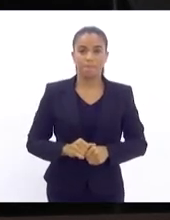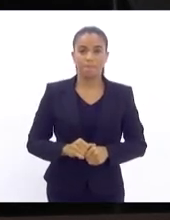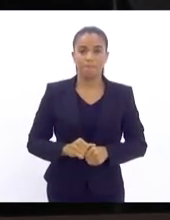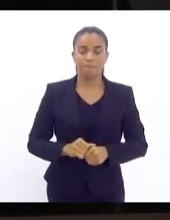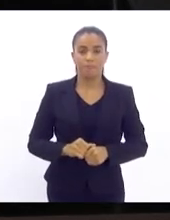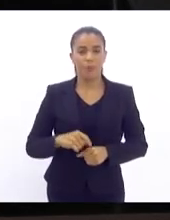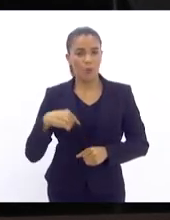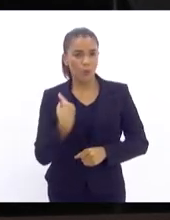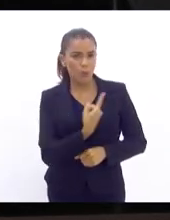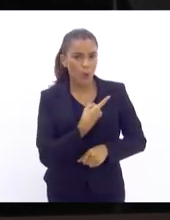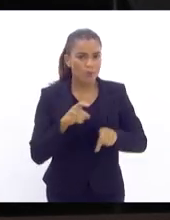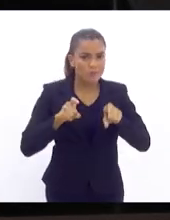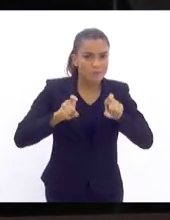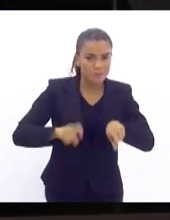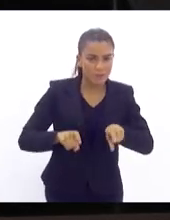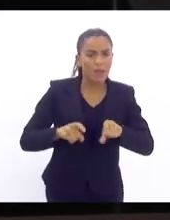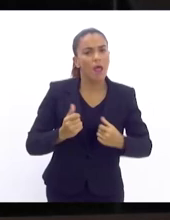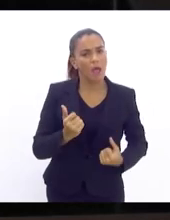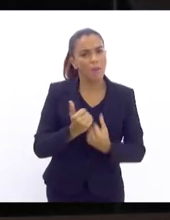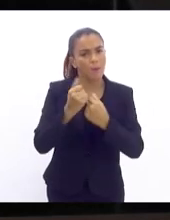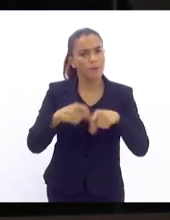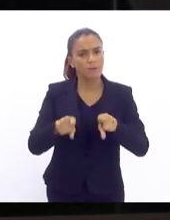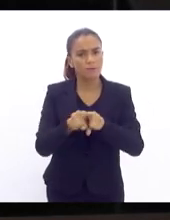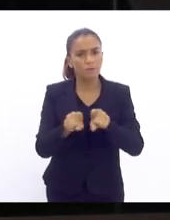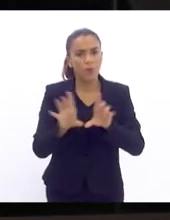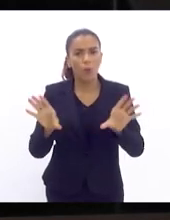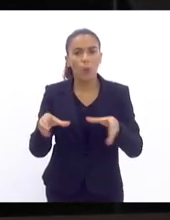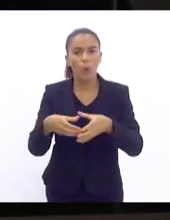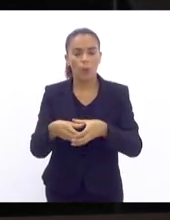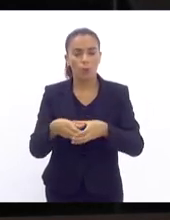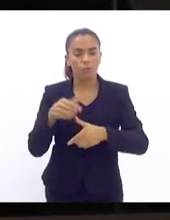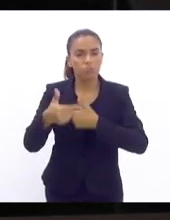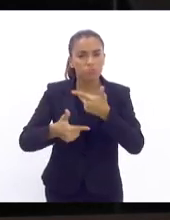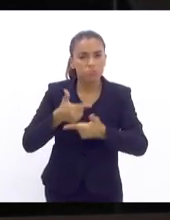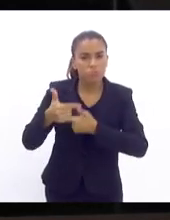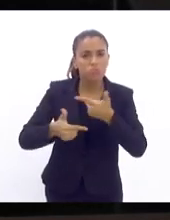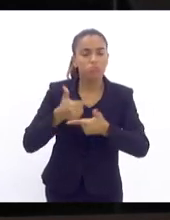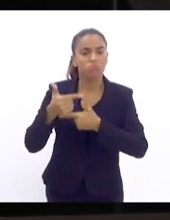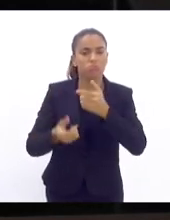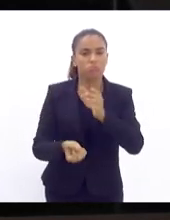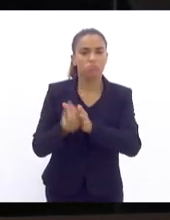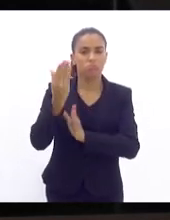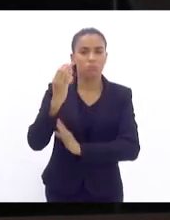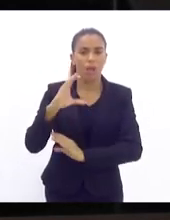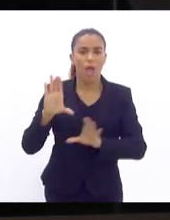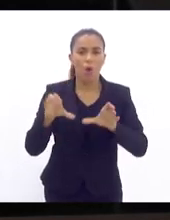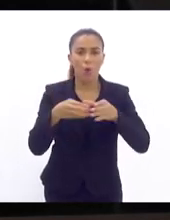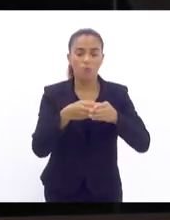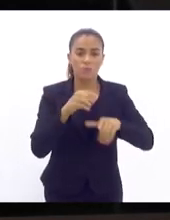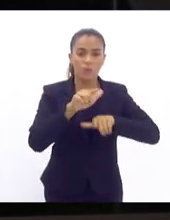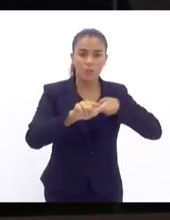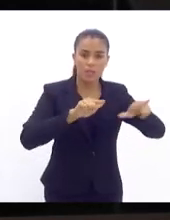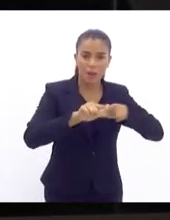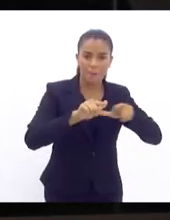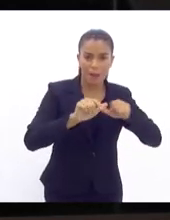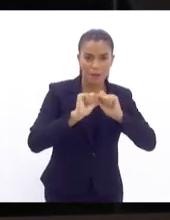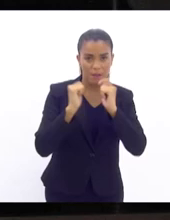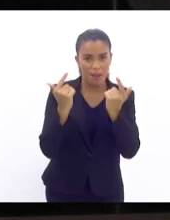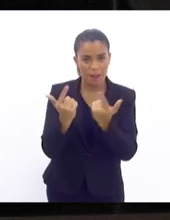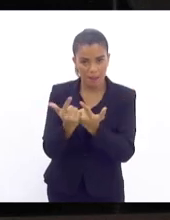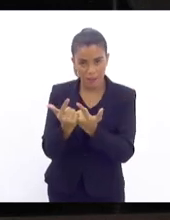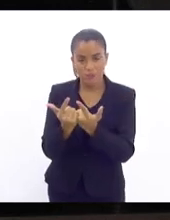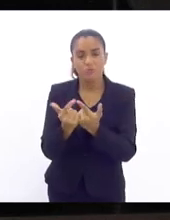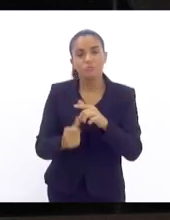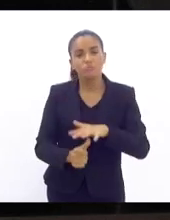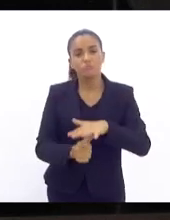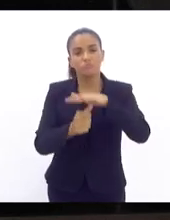O nosso mandato apoia também o grupo de trabalho criado pela Comissão de Trabalho da Alerge,